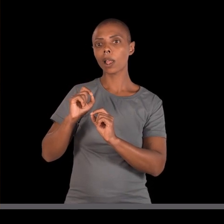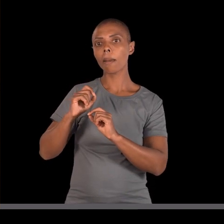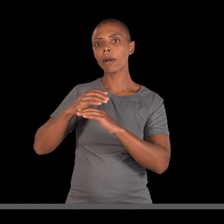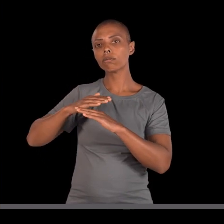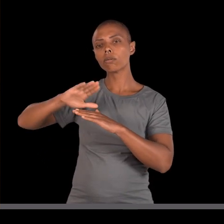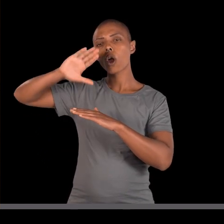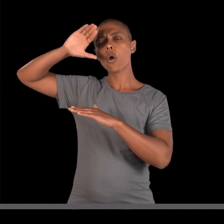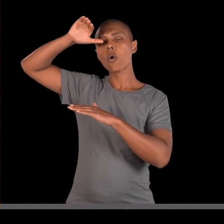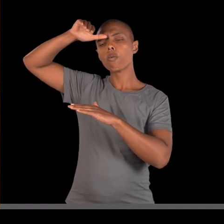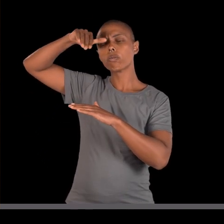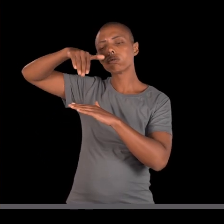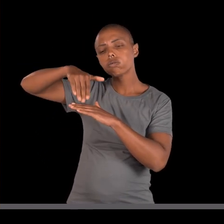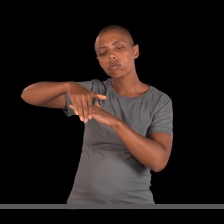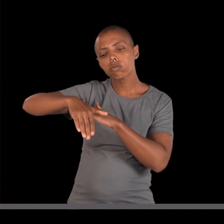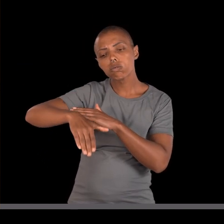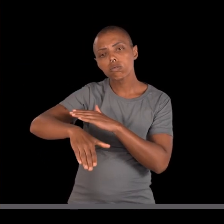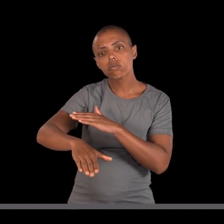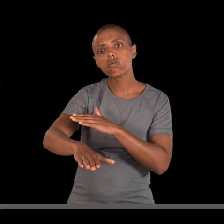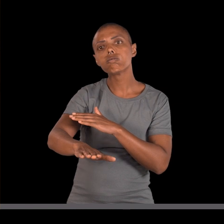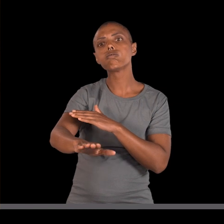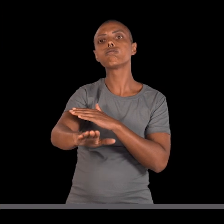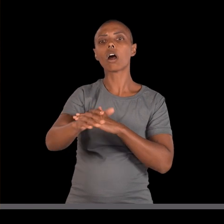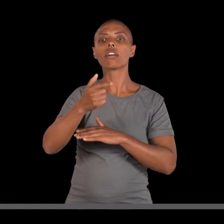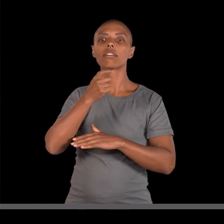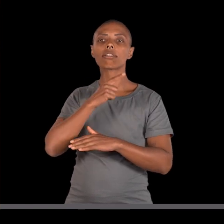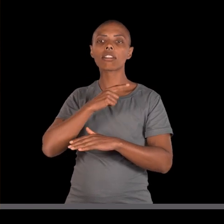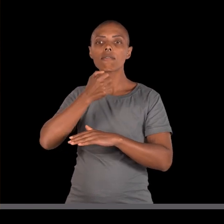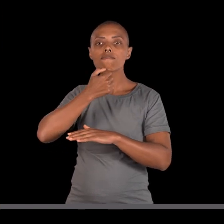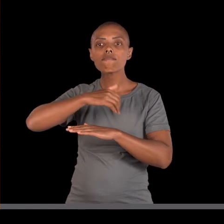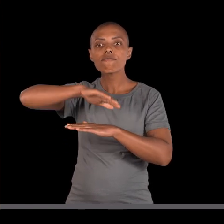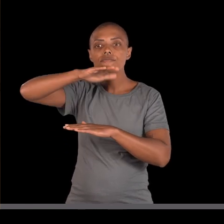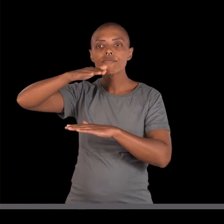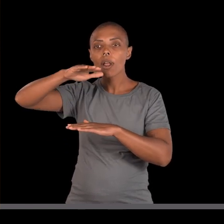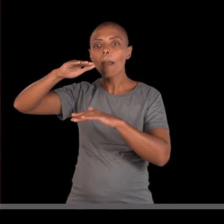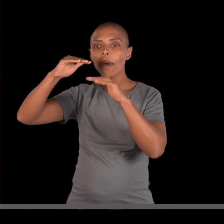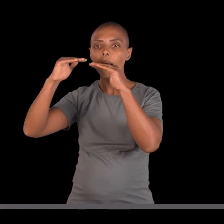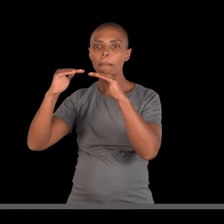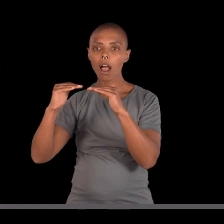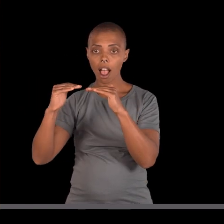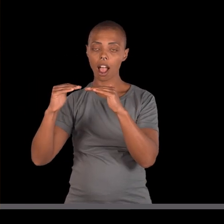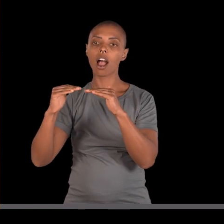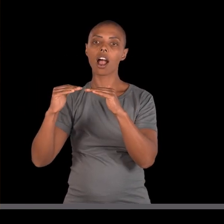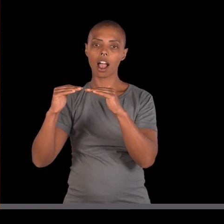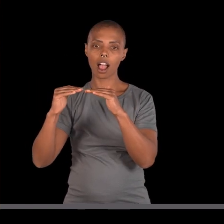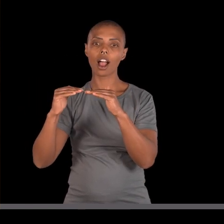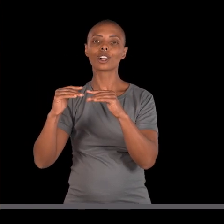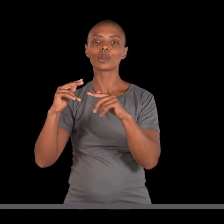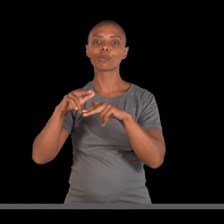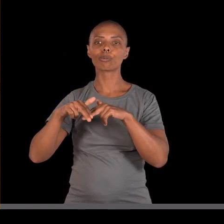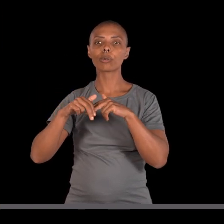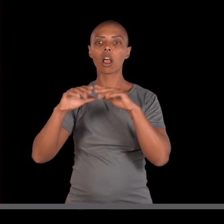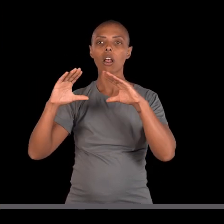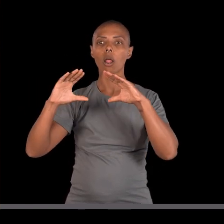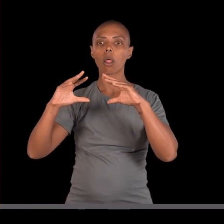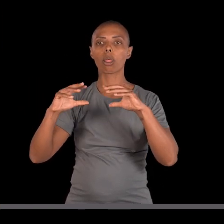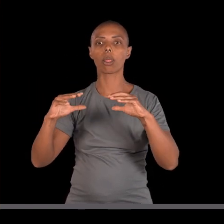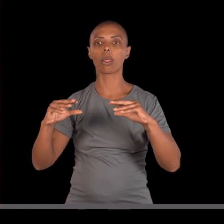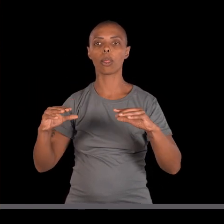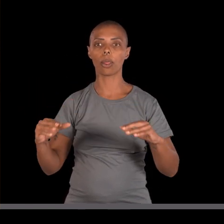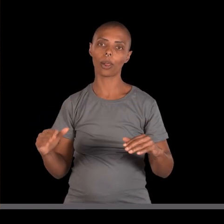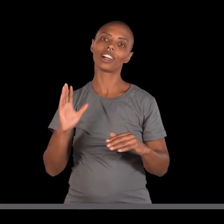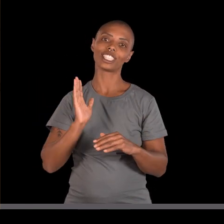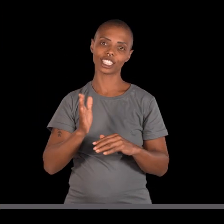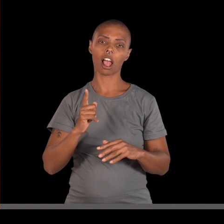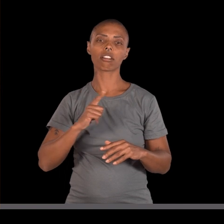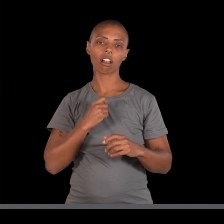Na costa leste oriental do continente, você vai ter planaltos e montanhas baixas de formação geológica mais antiga,